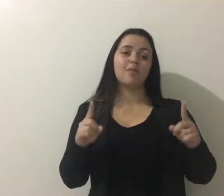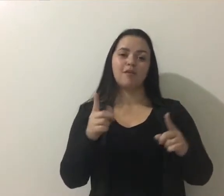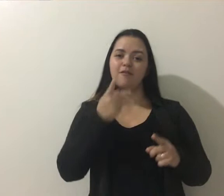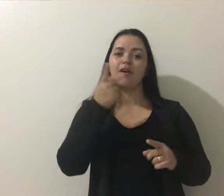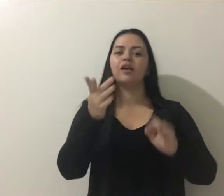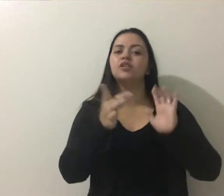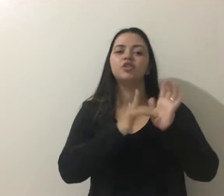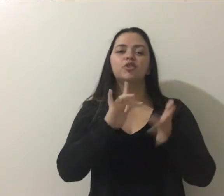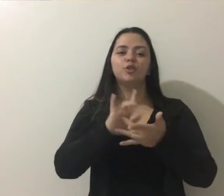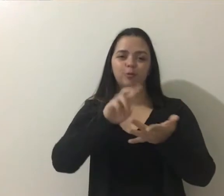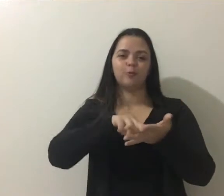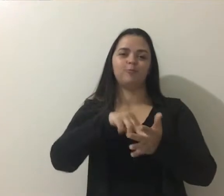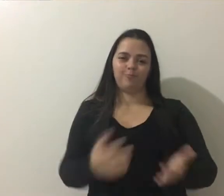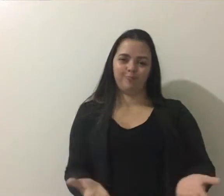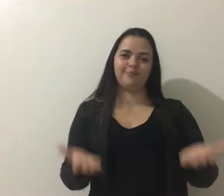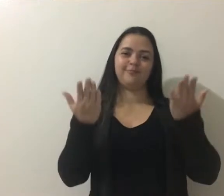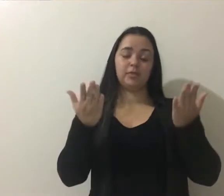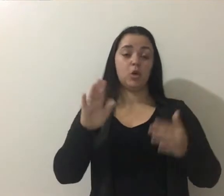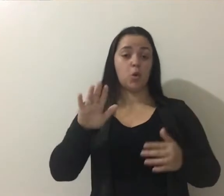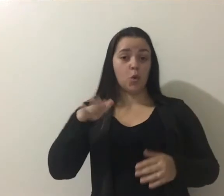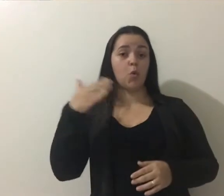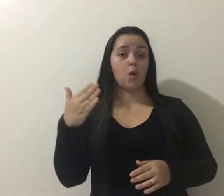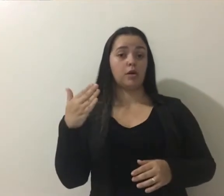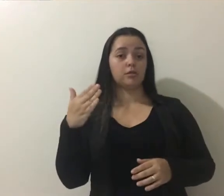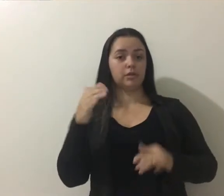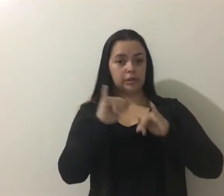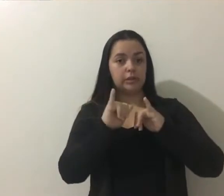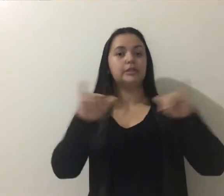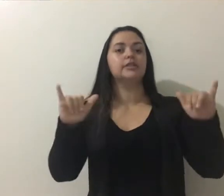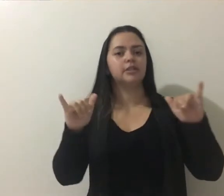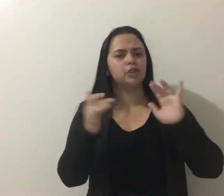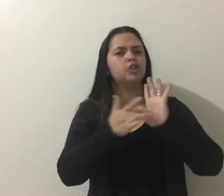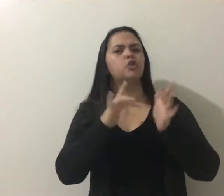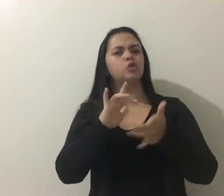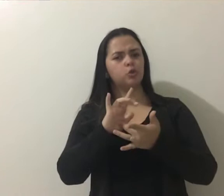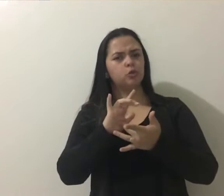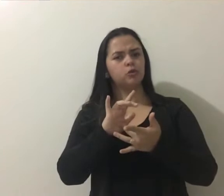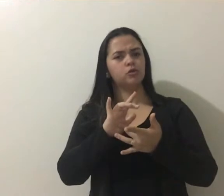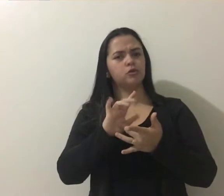Jesus, ele ressuscitou. E quando nós falamos que ele ressuscitou,